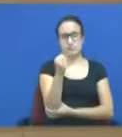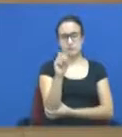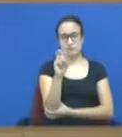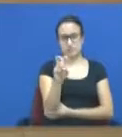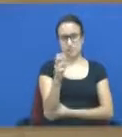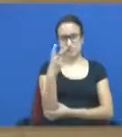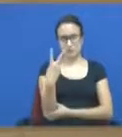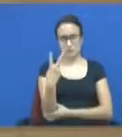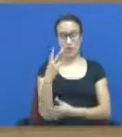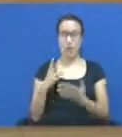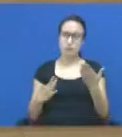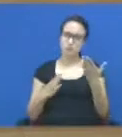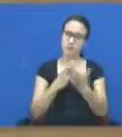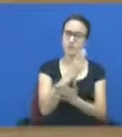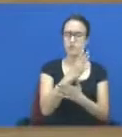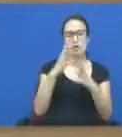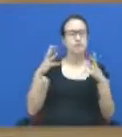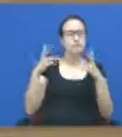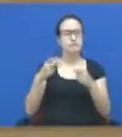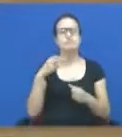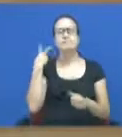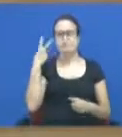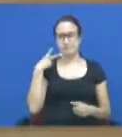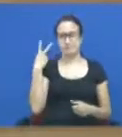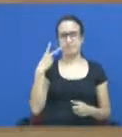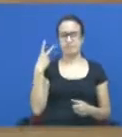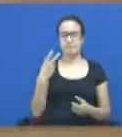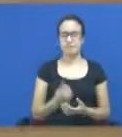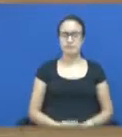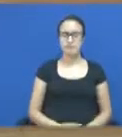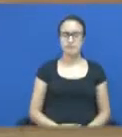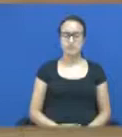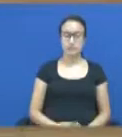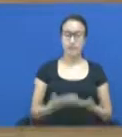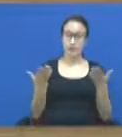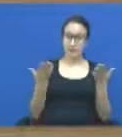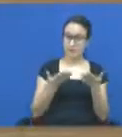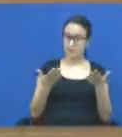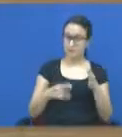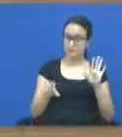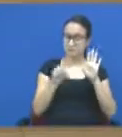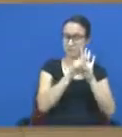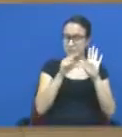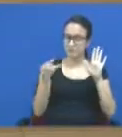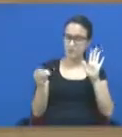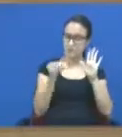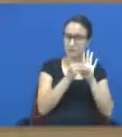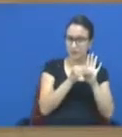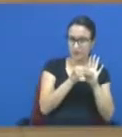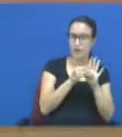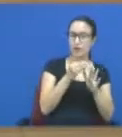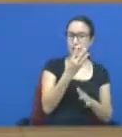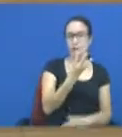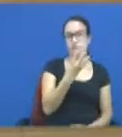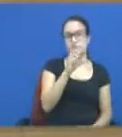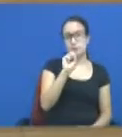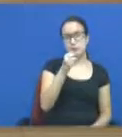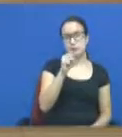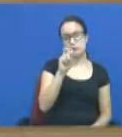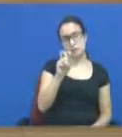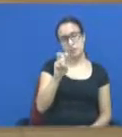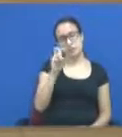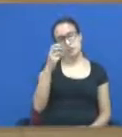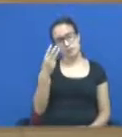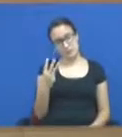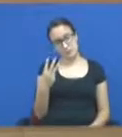4852 foi aprovada por todos os senhores vereadores e vereadoras. Agora, apreciaremos a emenda 4853, de autoria